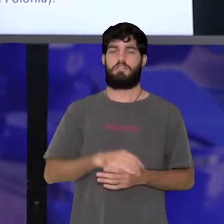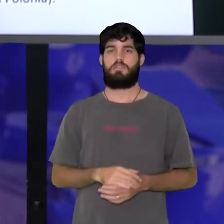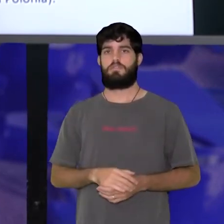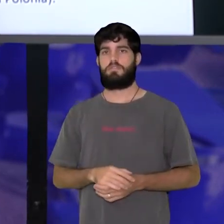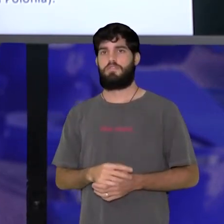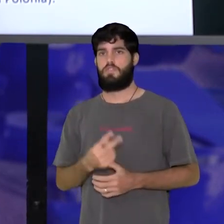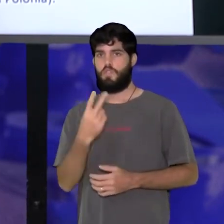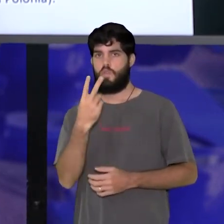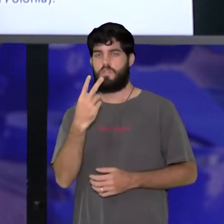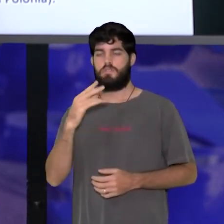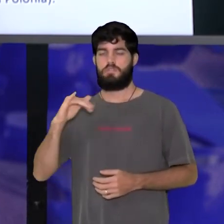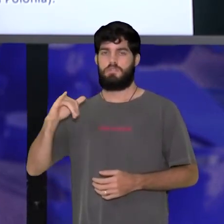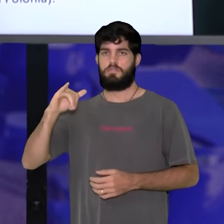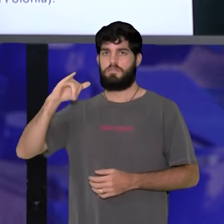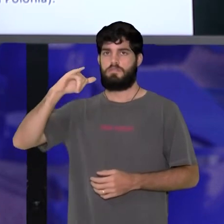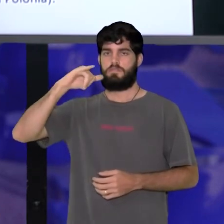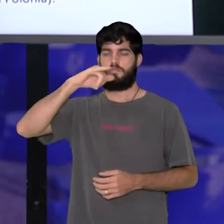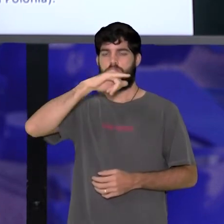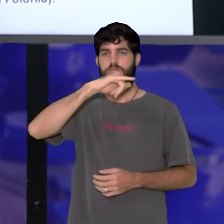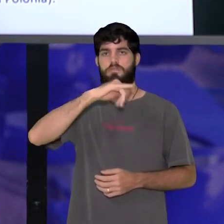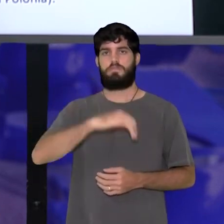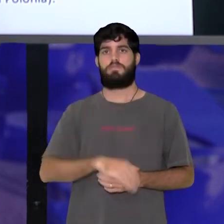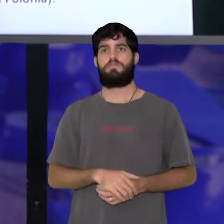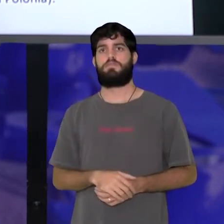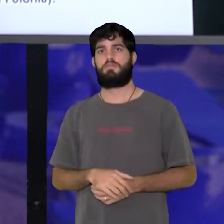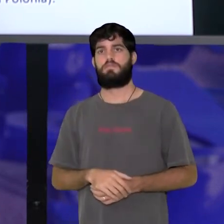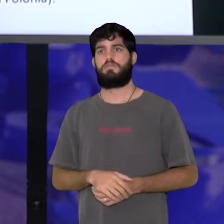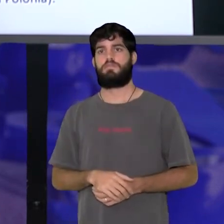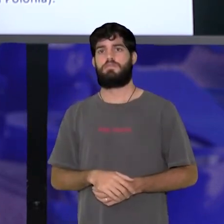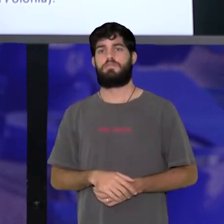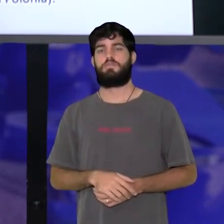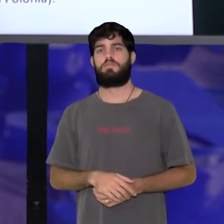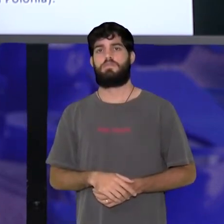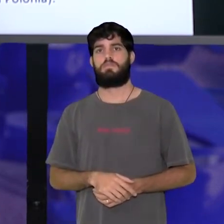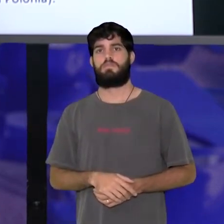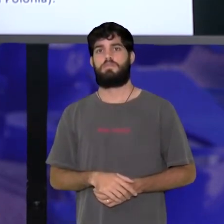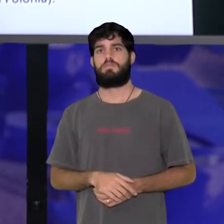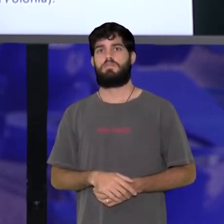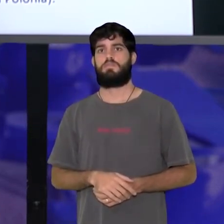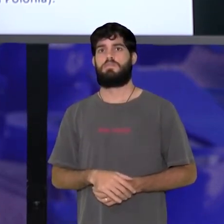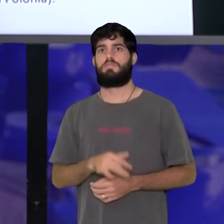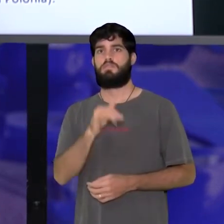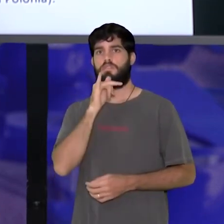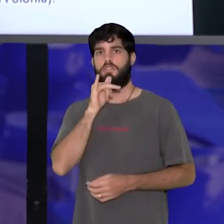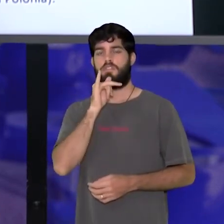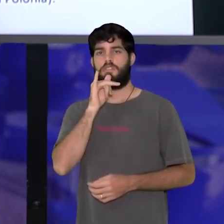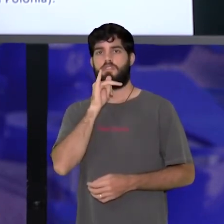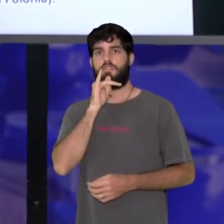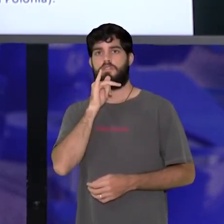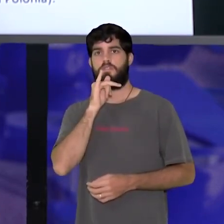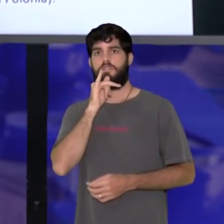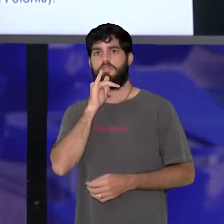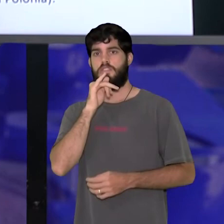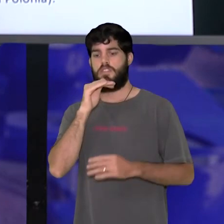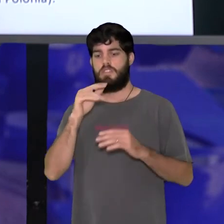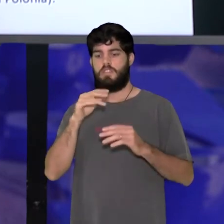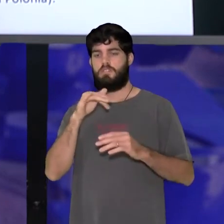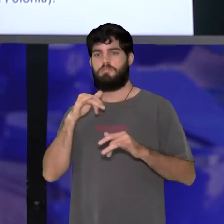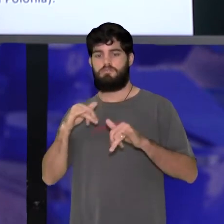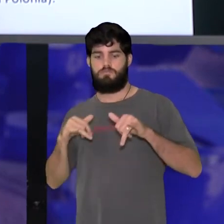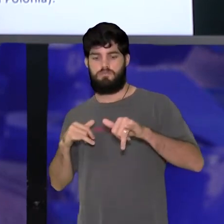U-2, né? U-2, que sobrevoava ao dobro da altitude dos outros